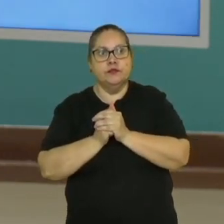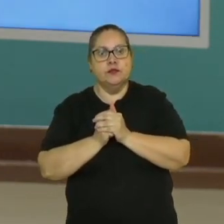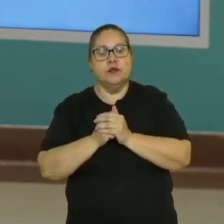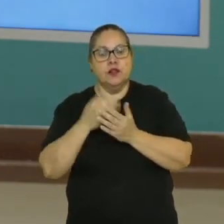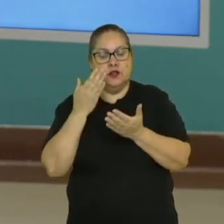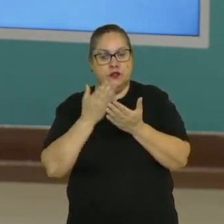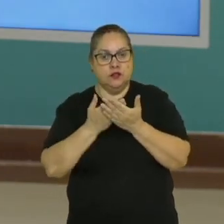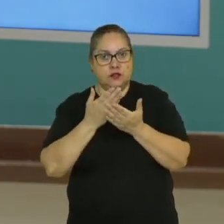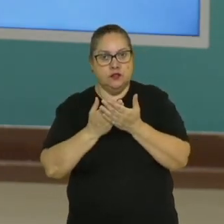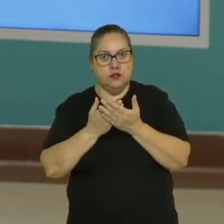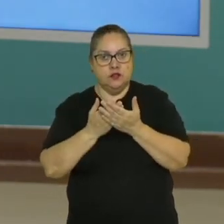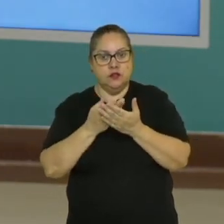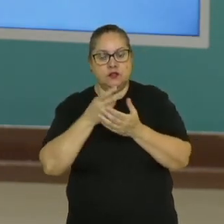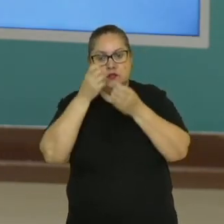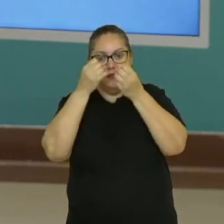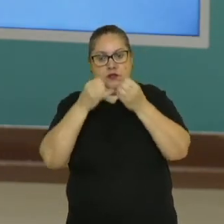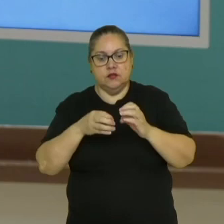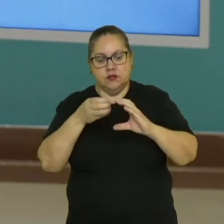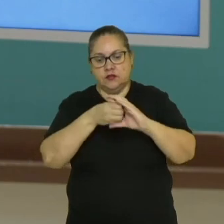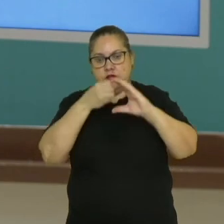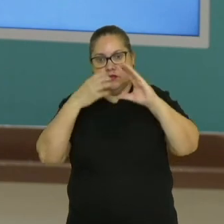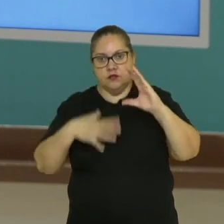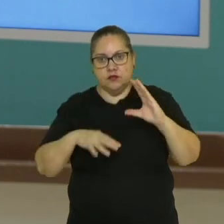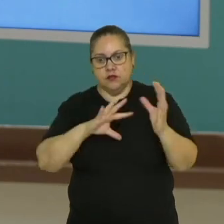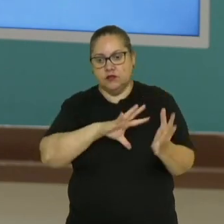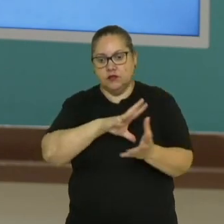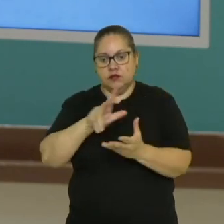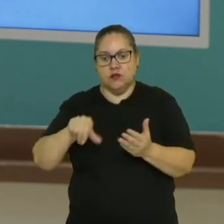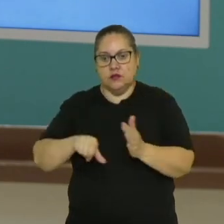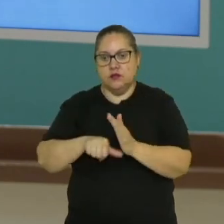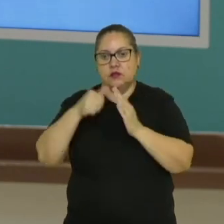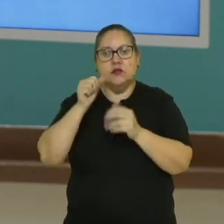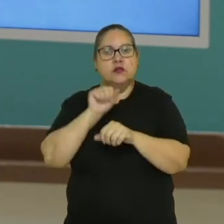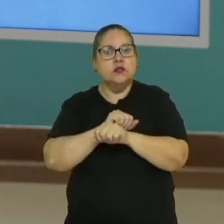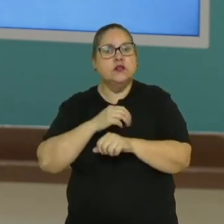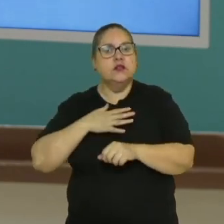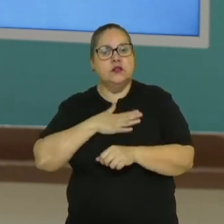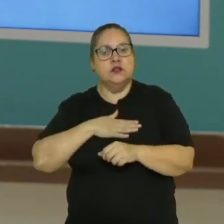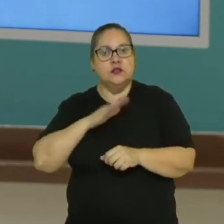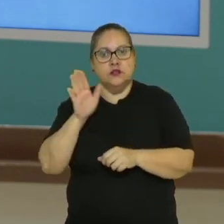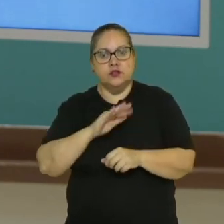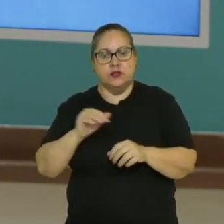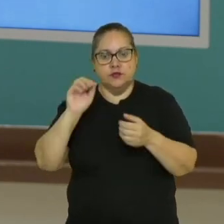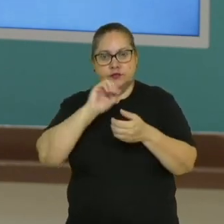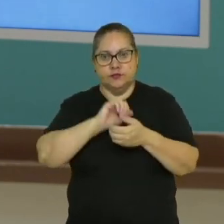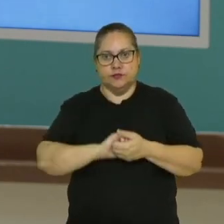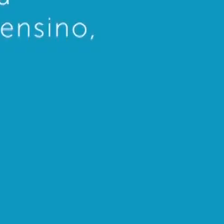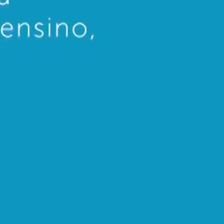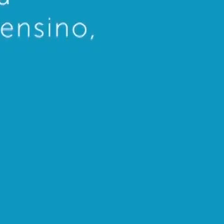Nessa aula, nós falamos das características da Terra primitiva. Espero que vocês tenham gostado e até breve.